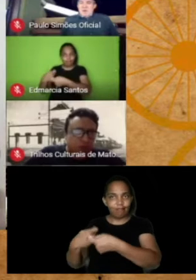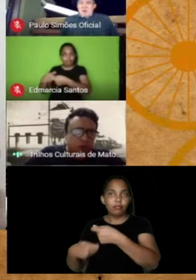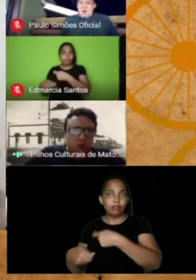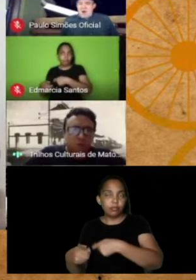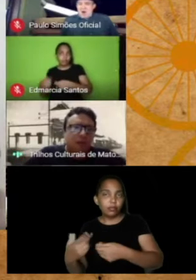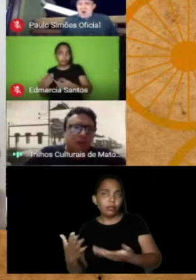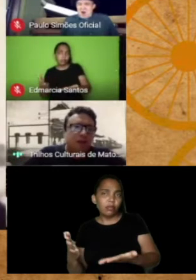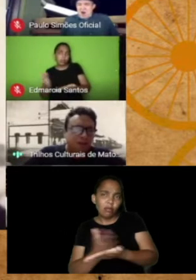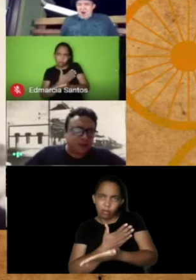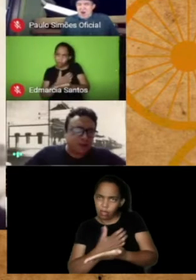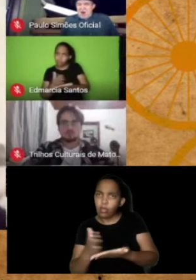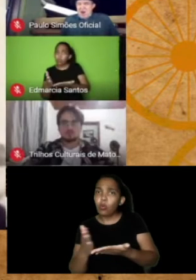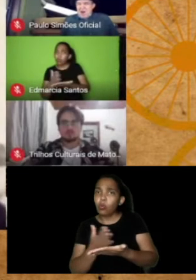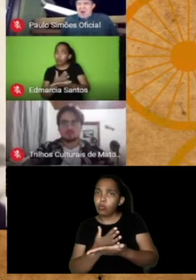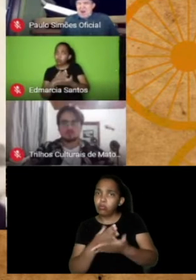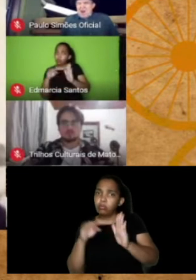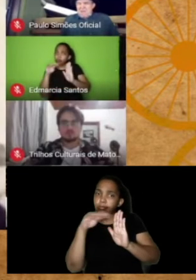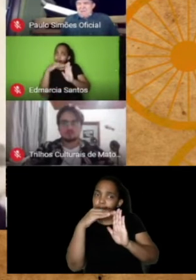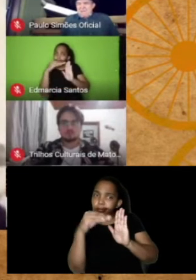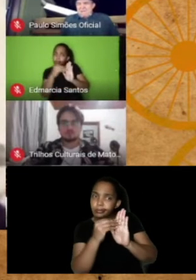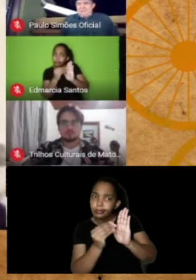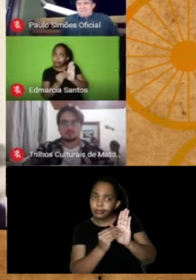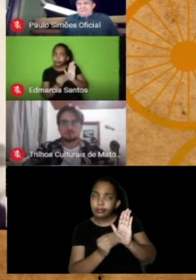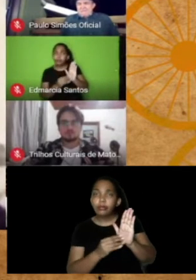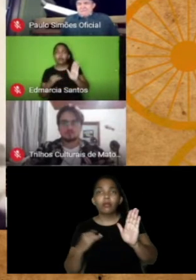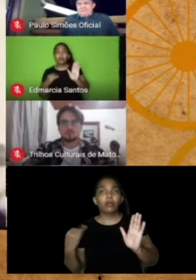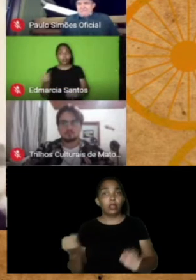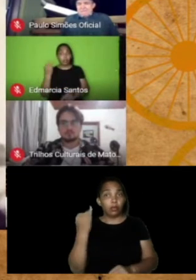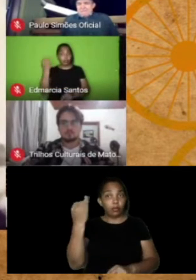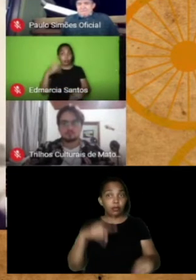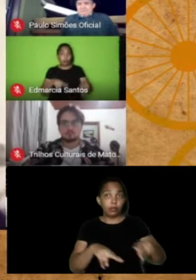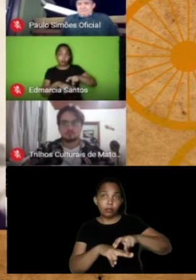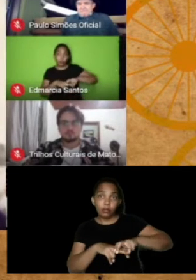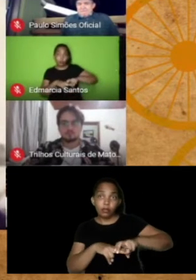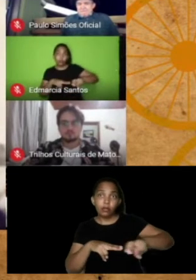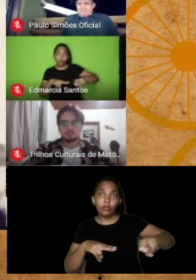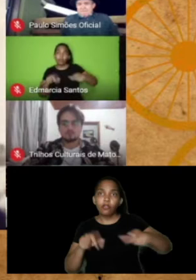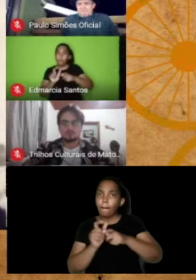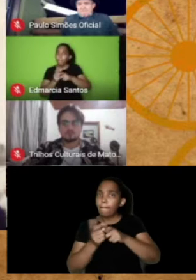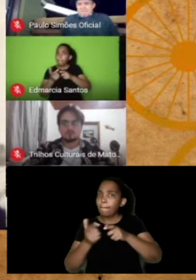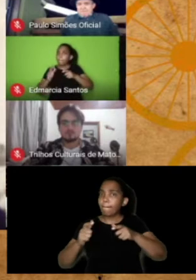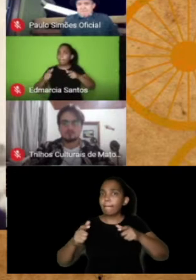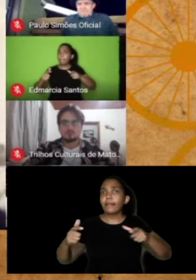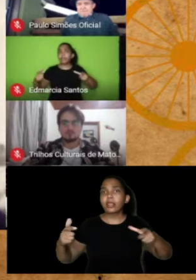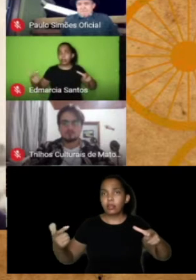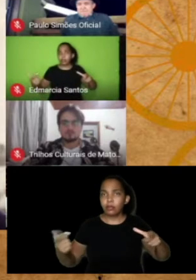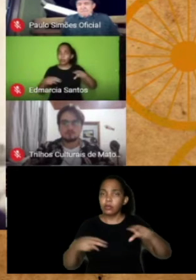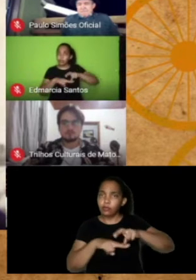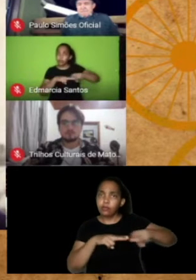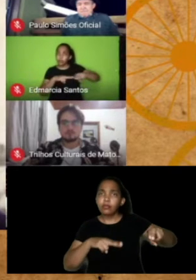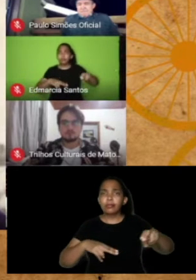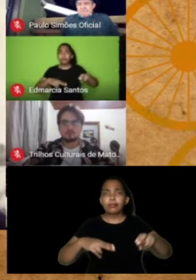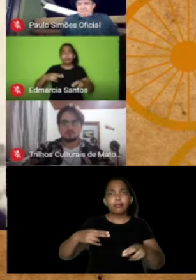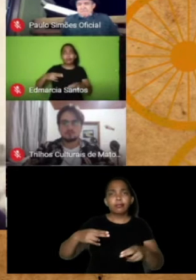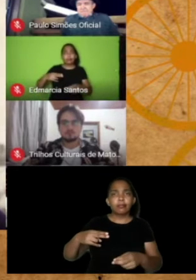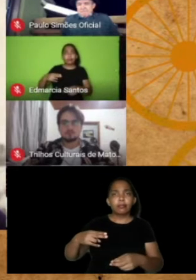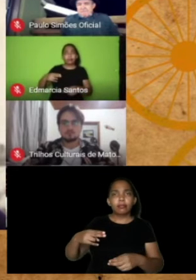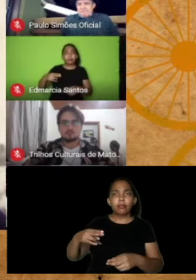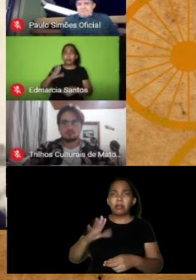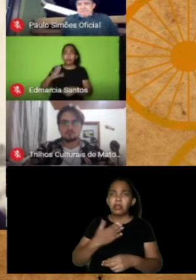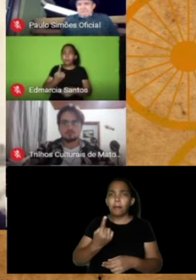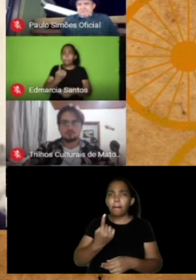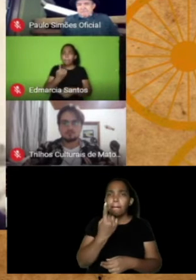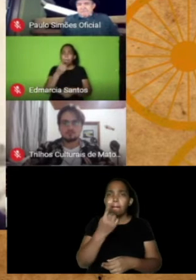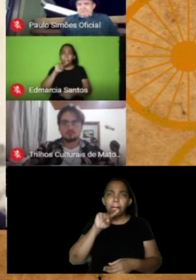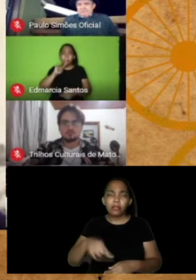Alguns dados são muito importantes. Tá? A Ferrovia Noroeste do Brasil foi o maior empreendimento ferroviário em sua época, ultrapassando